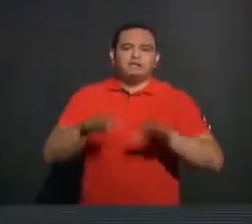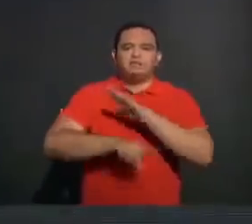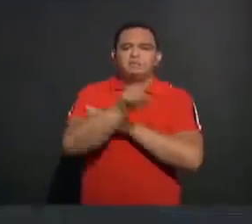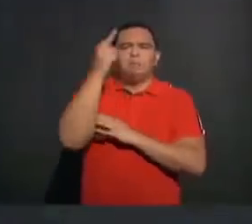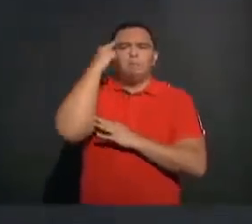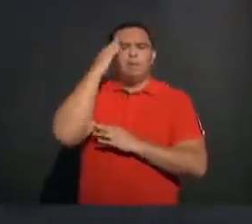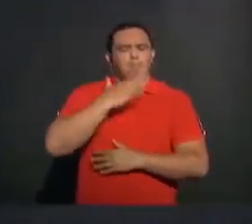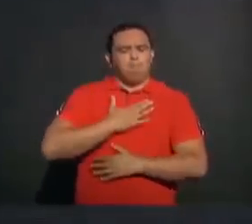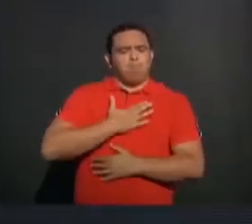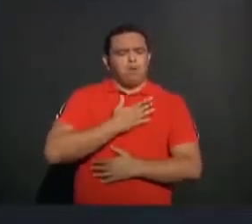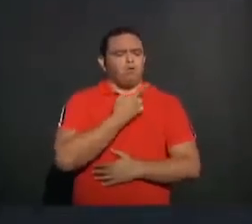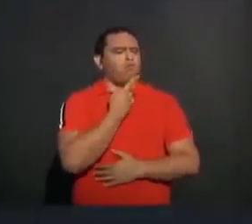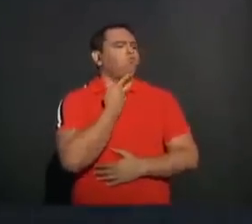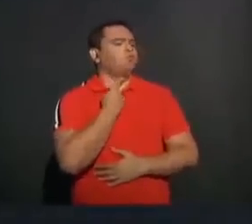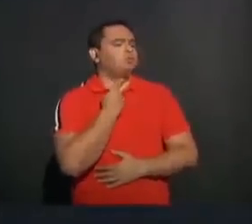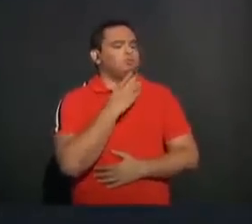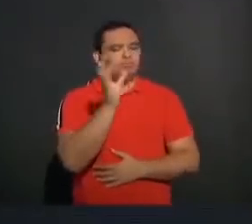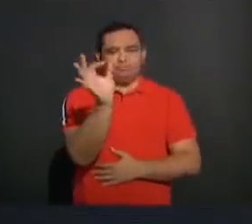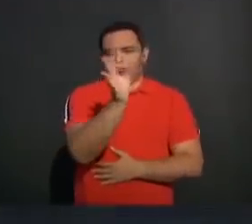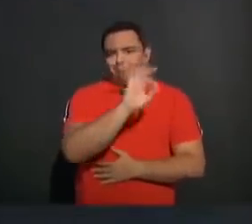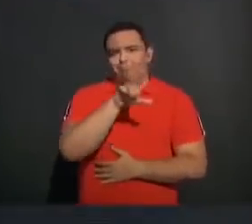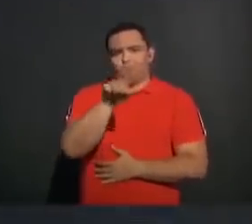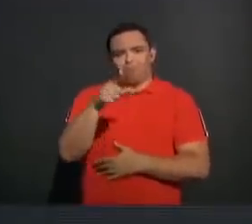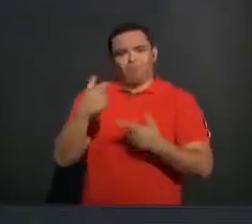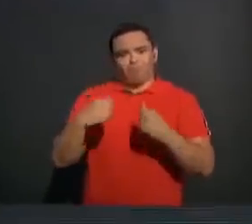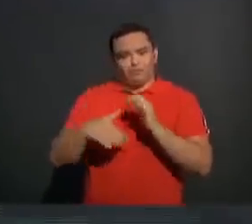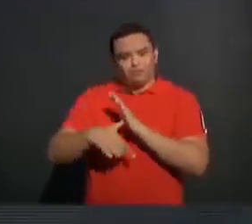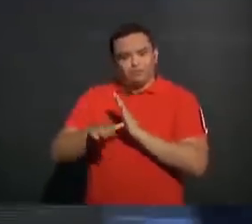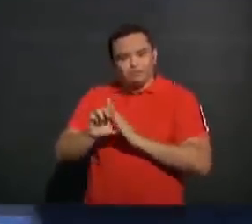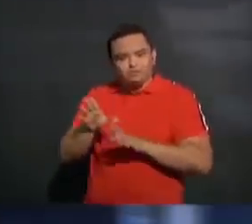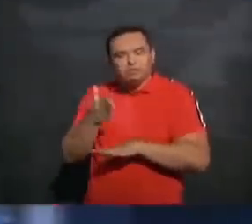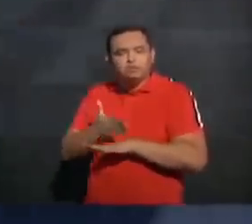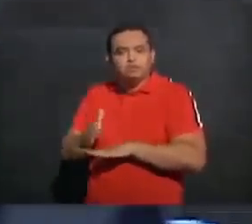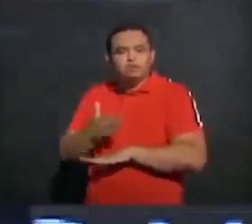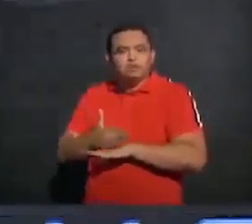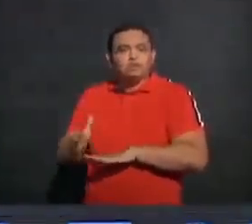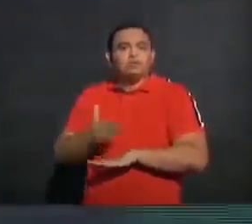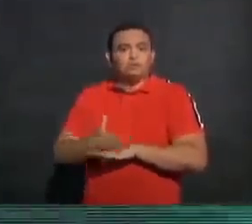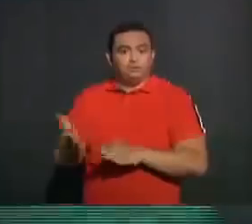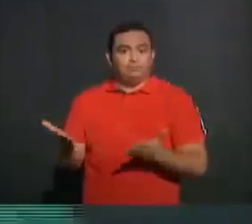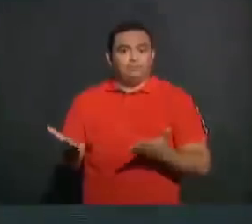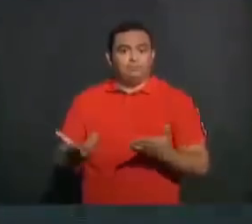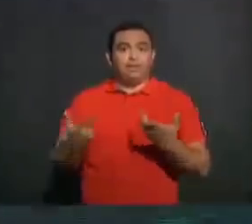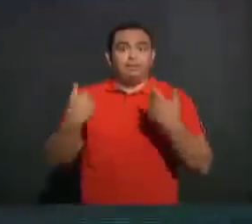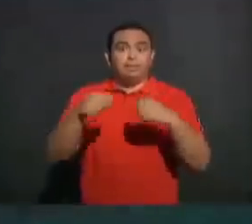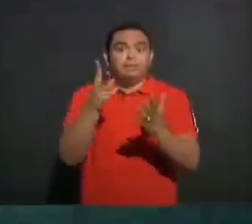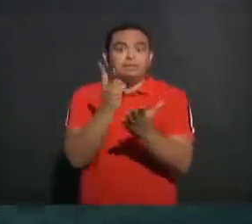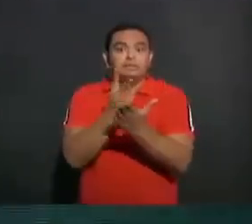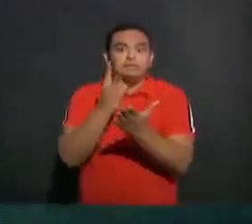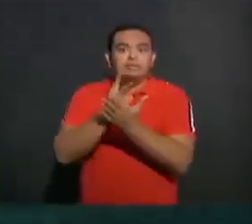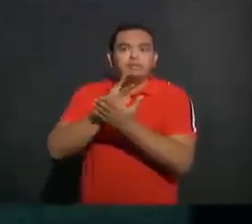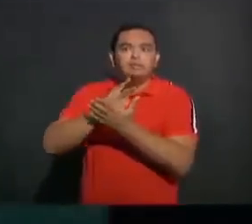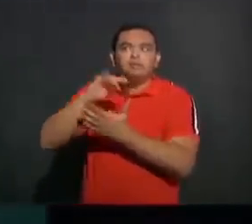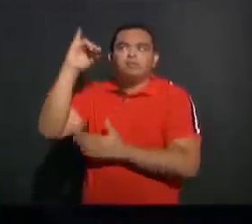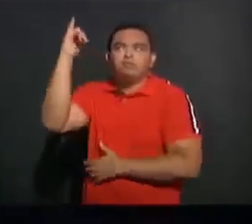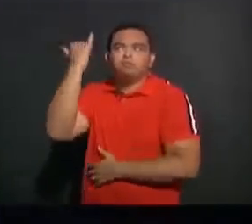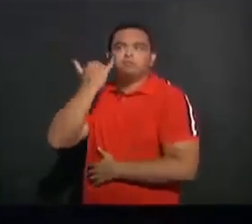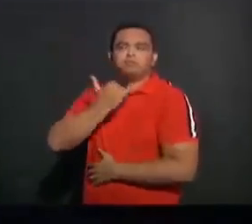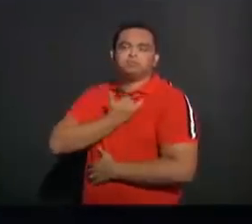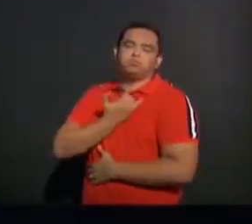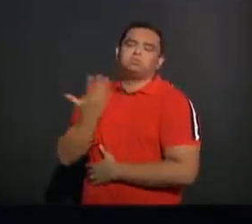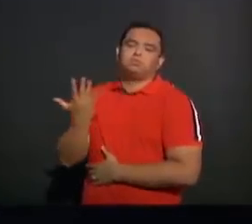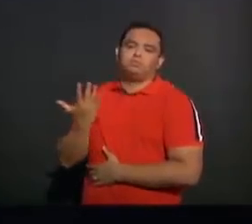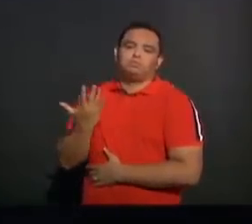jeito. Você vai ter que ser treinado. Principalmente, sabe o quê? A ouvir a voz dos